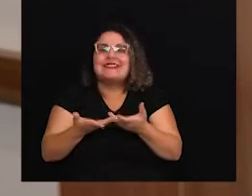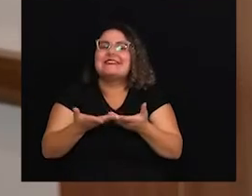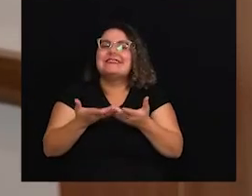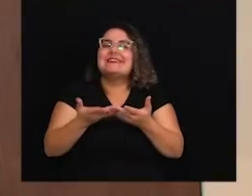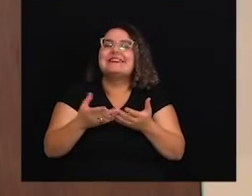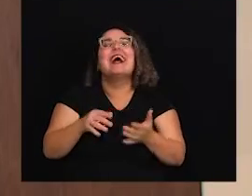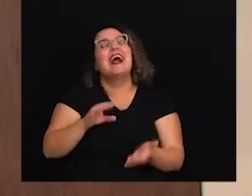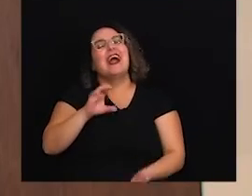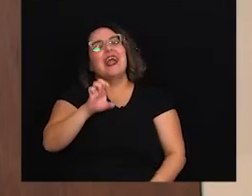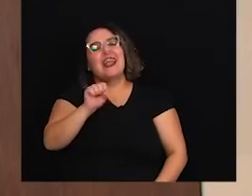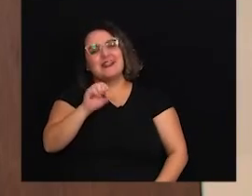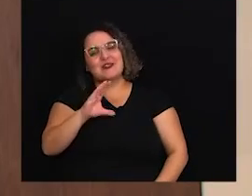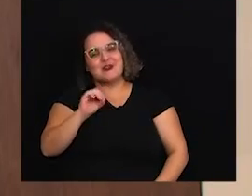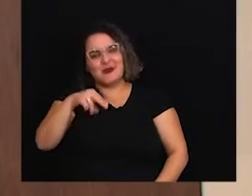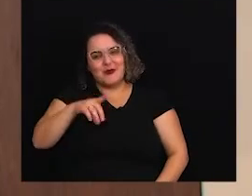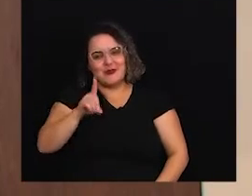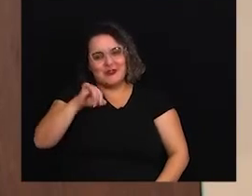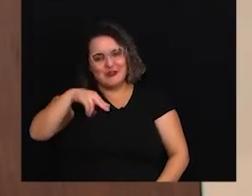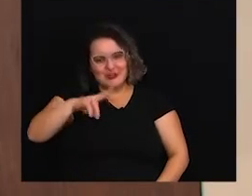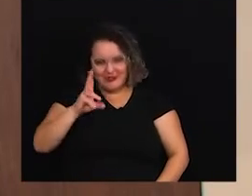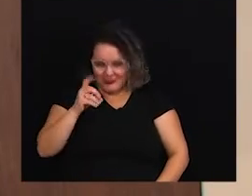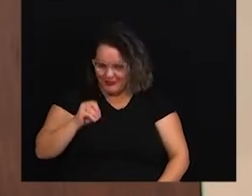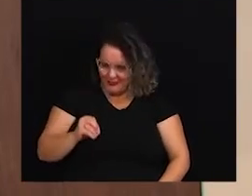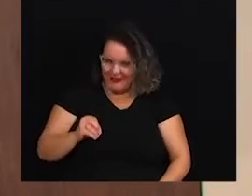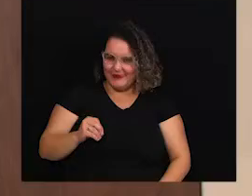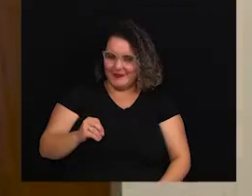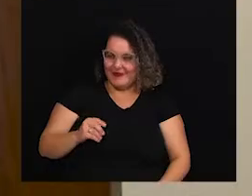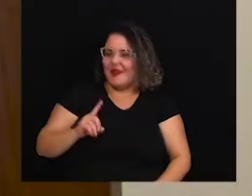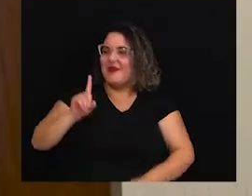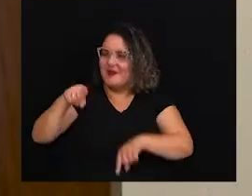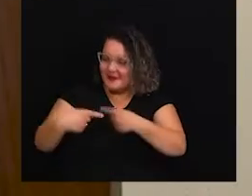pena, sem dúvida. Bom, então eu vou encerrar esse programa agora